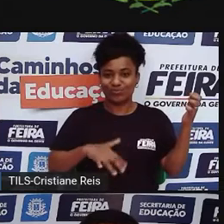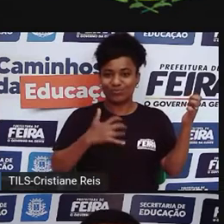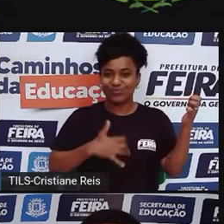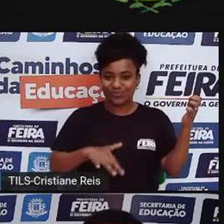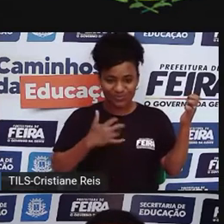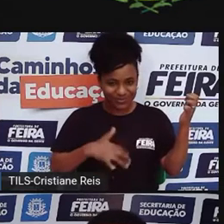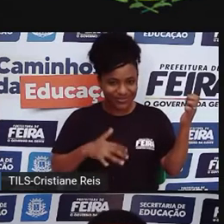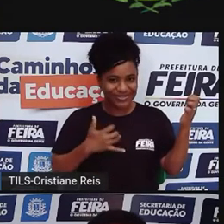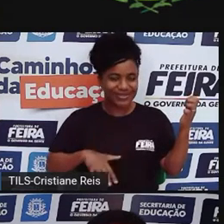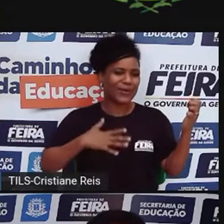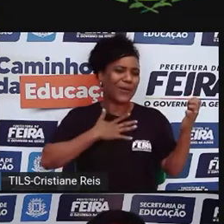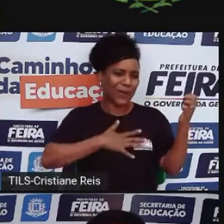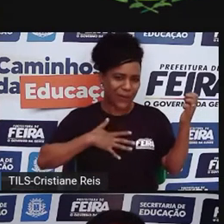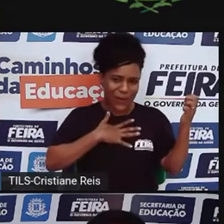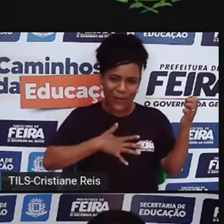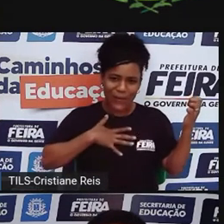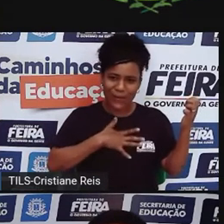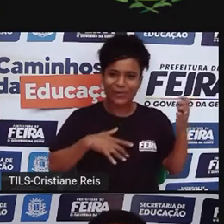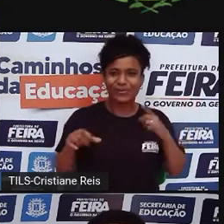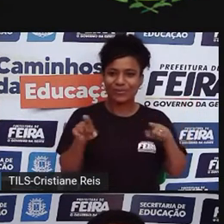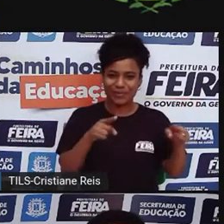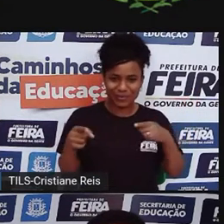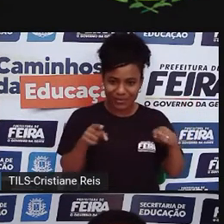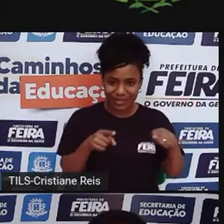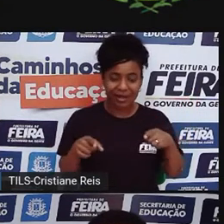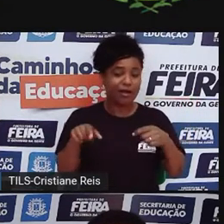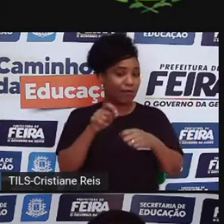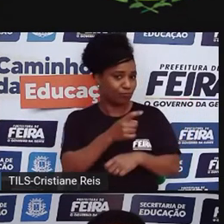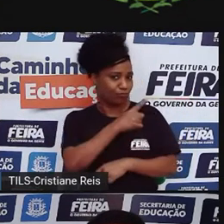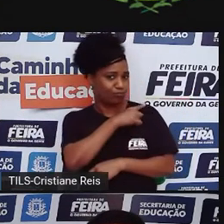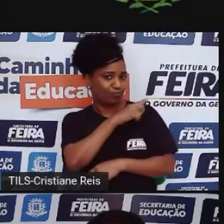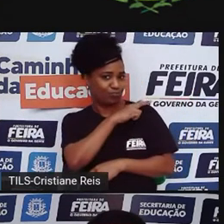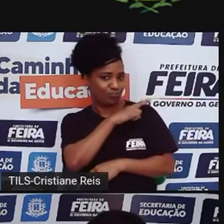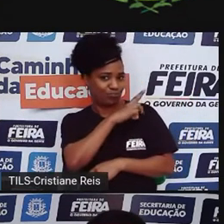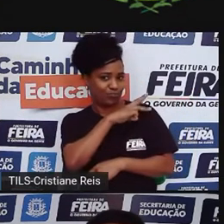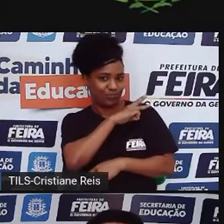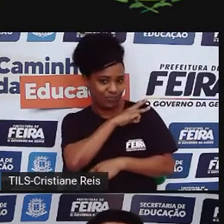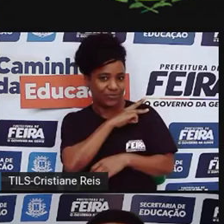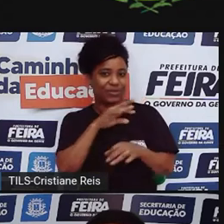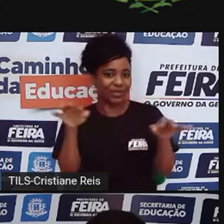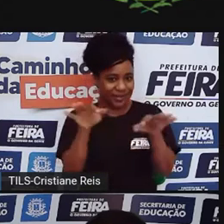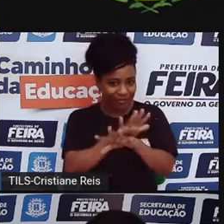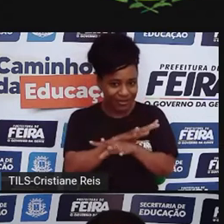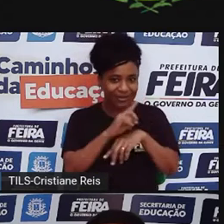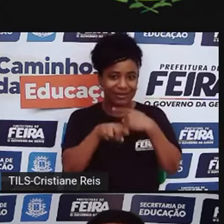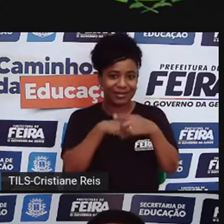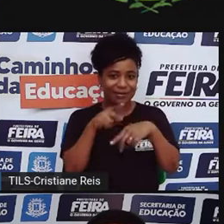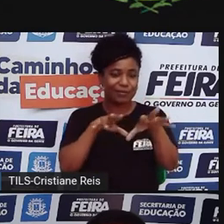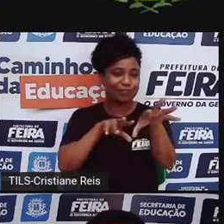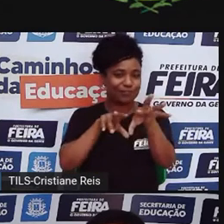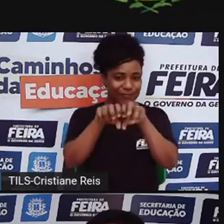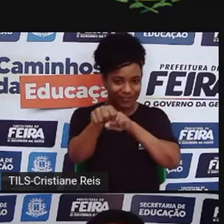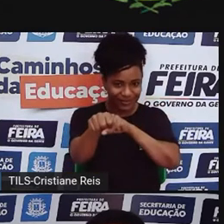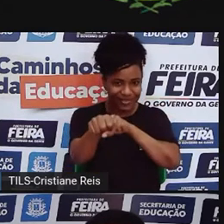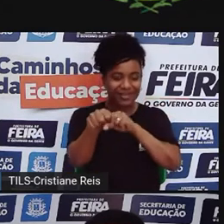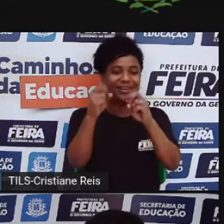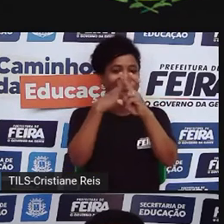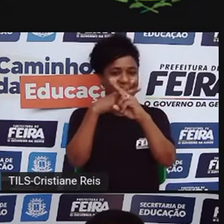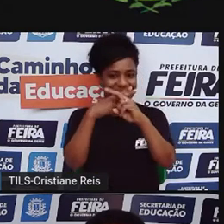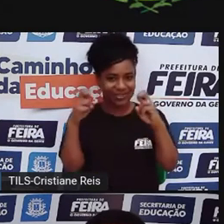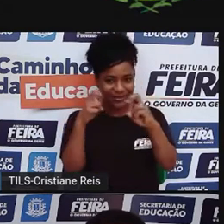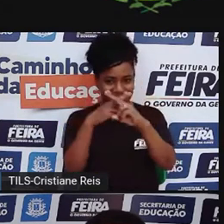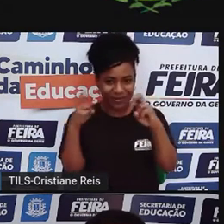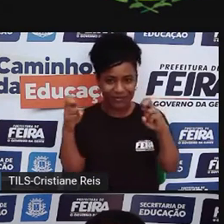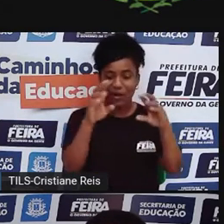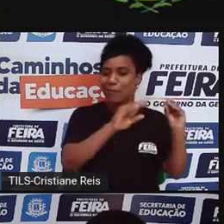quando terminei logo o ensino médio, fiz vestibular na Universidade Federal da Bahia para violão clássico. E fui embora para Salvador achando que